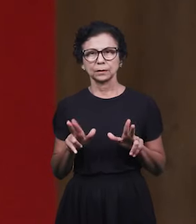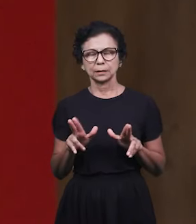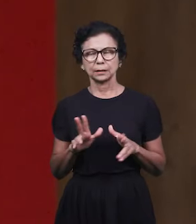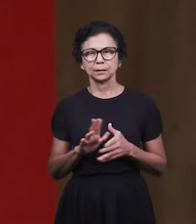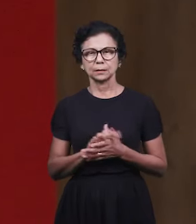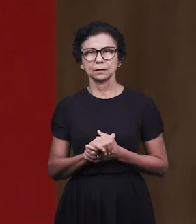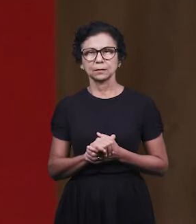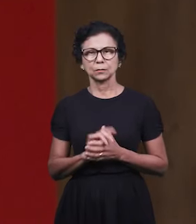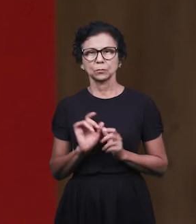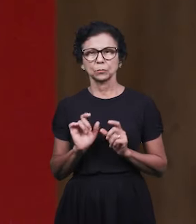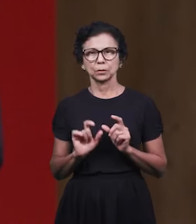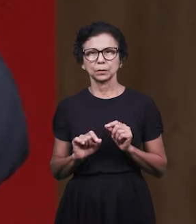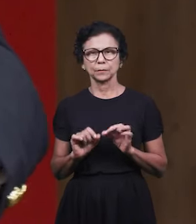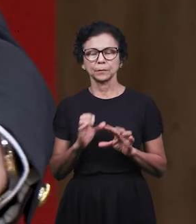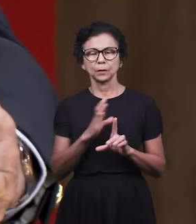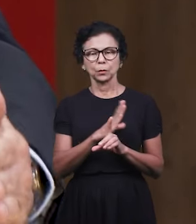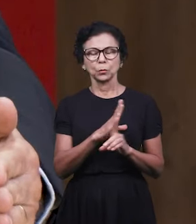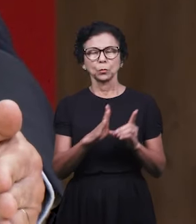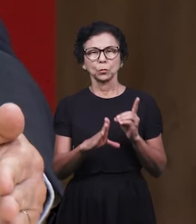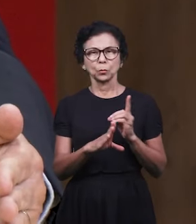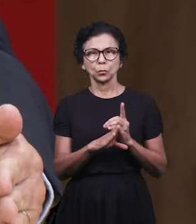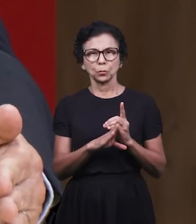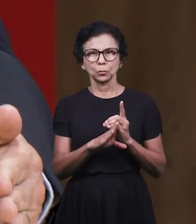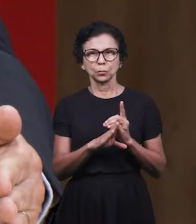online e o culto presencial.